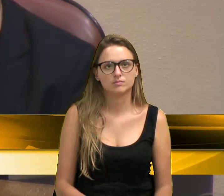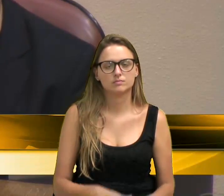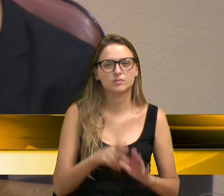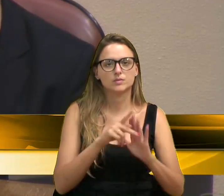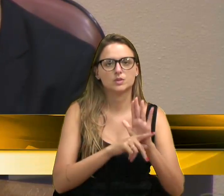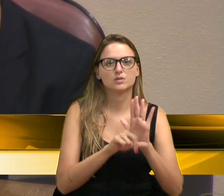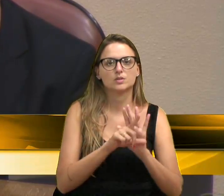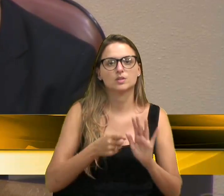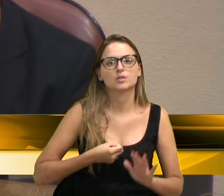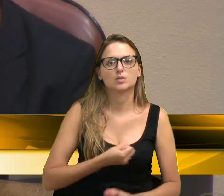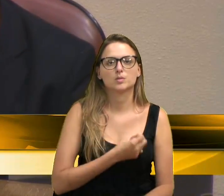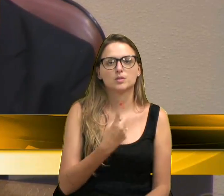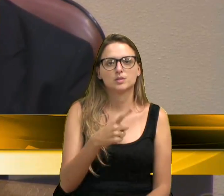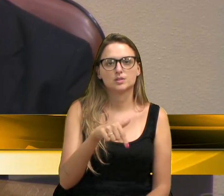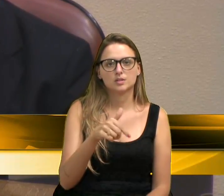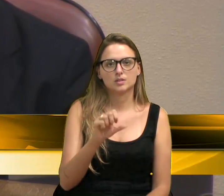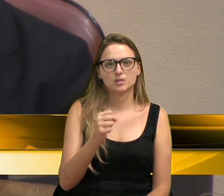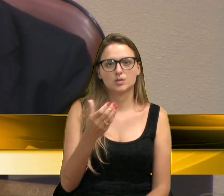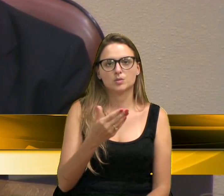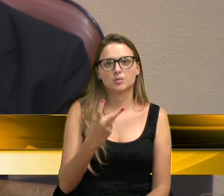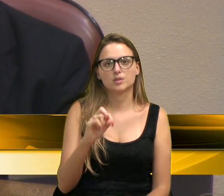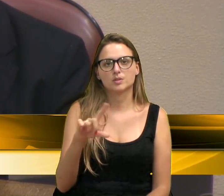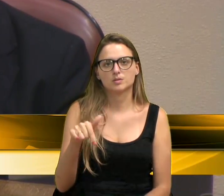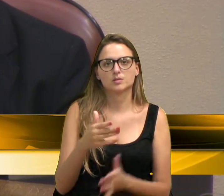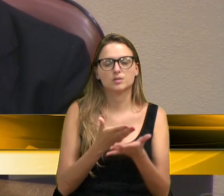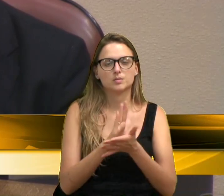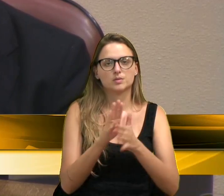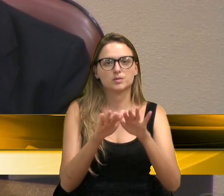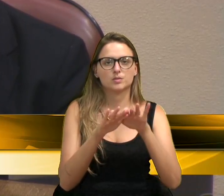Projeto de lei número 178/2017, aprovado por